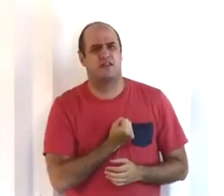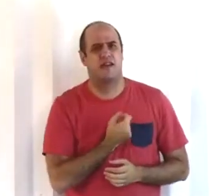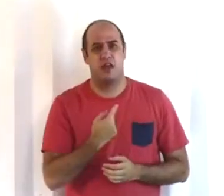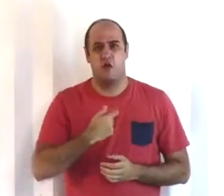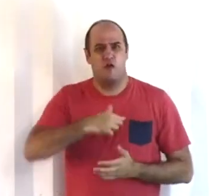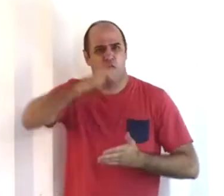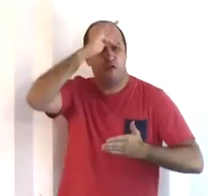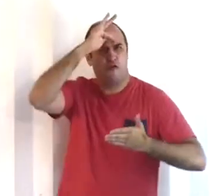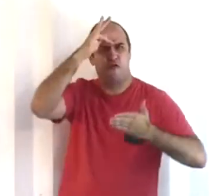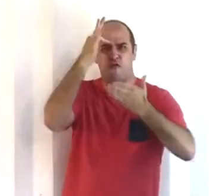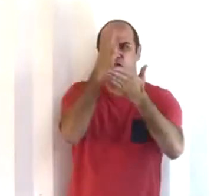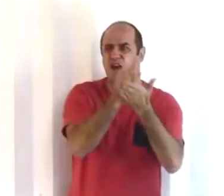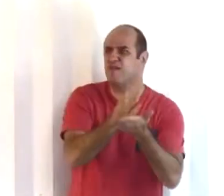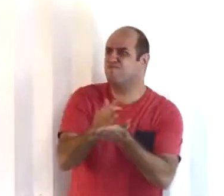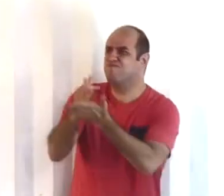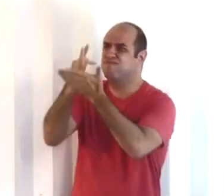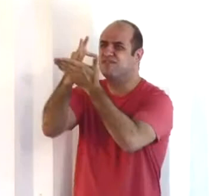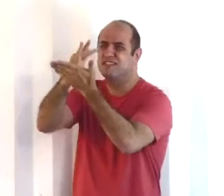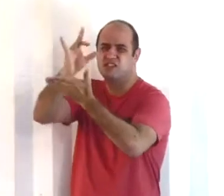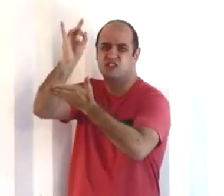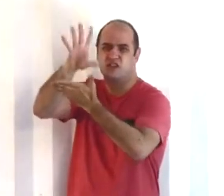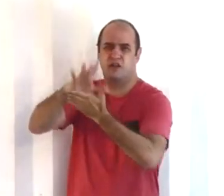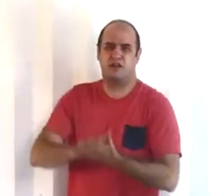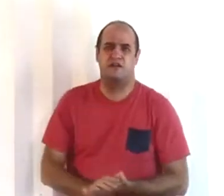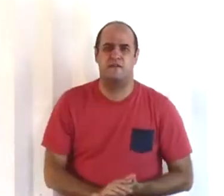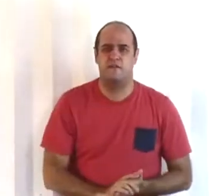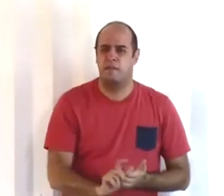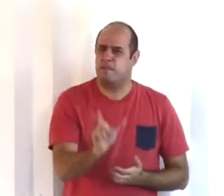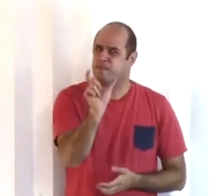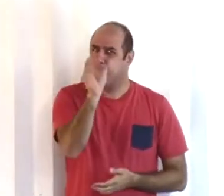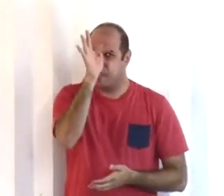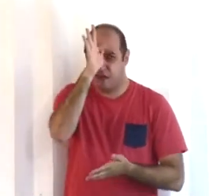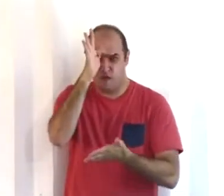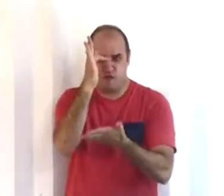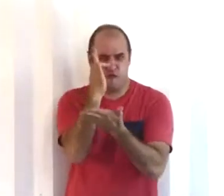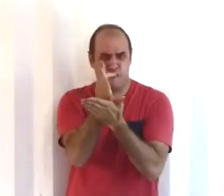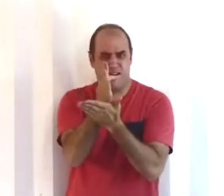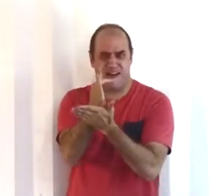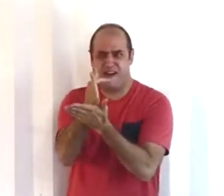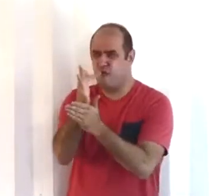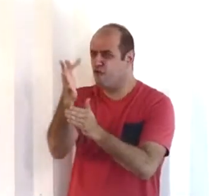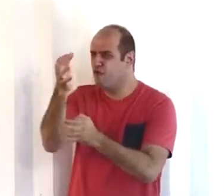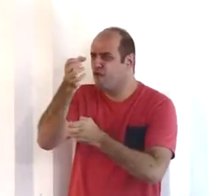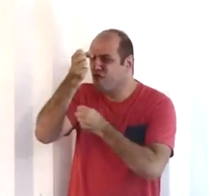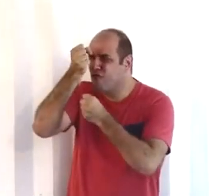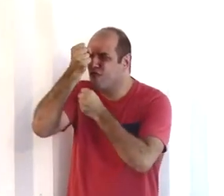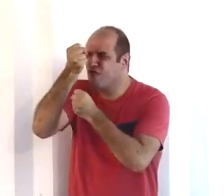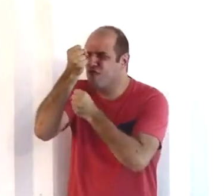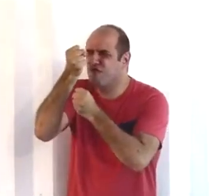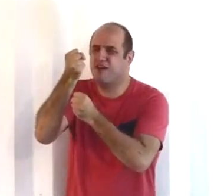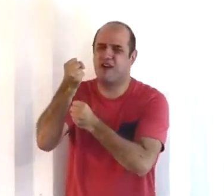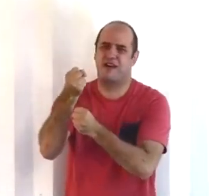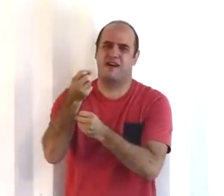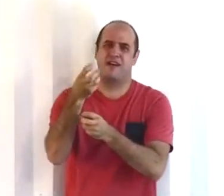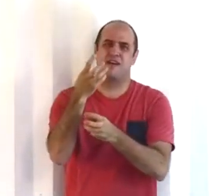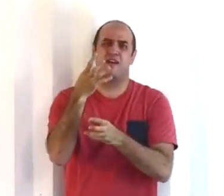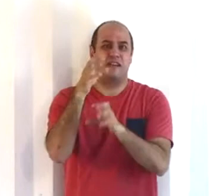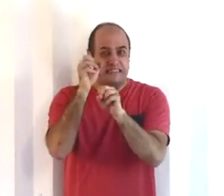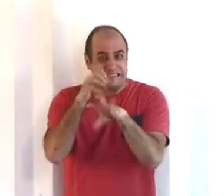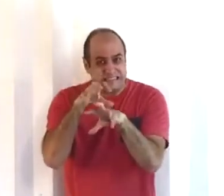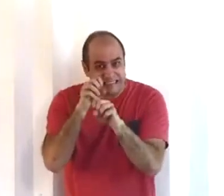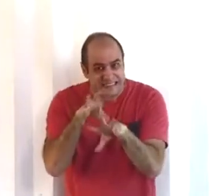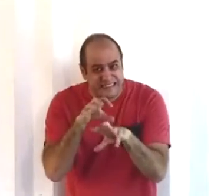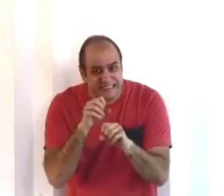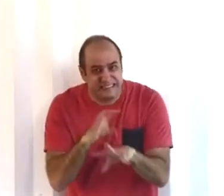fé. Sabe, essa expressão fé e firmeza é uma maneira, é uma instrução, é